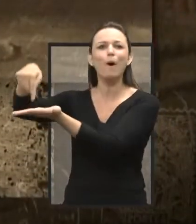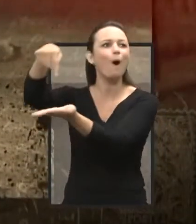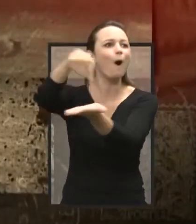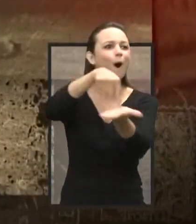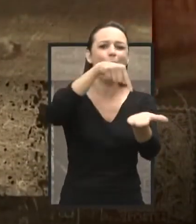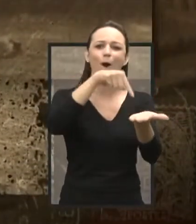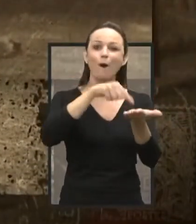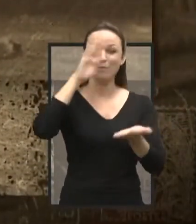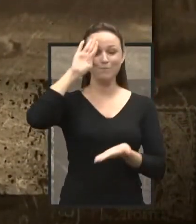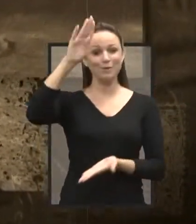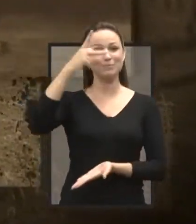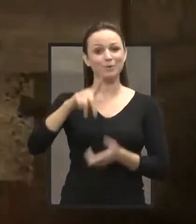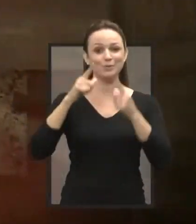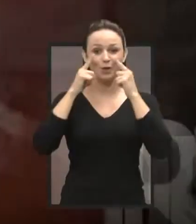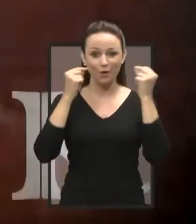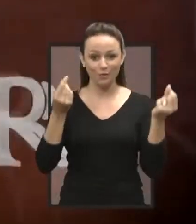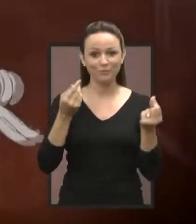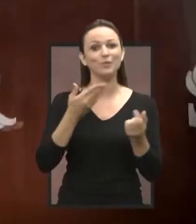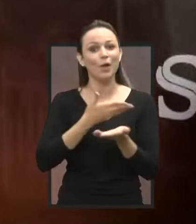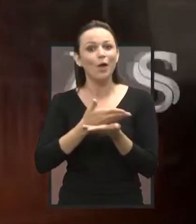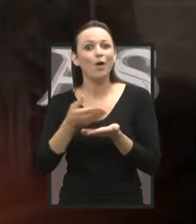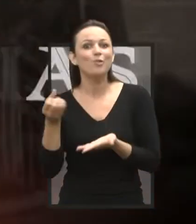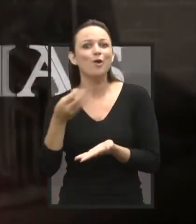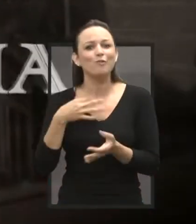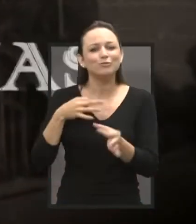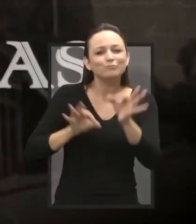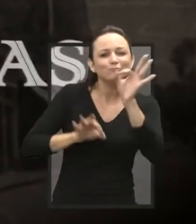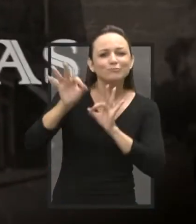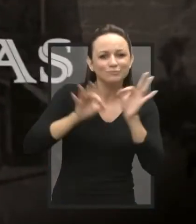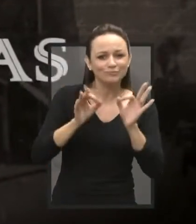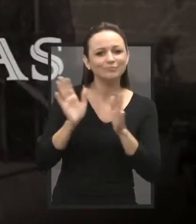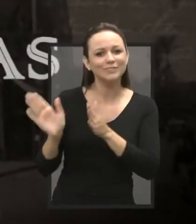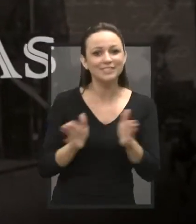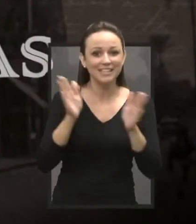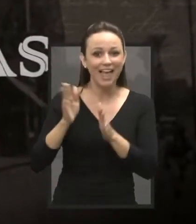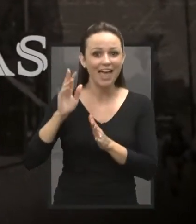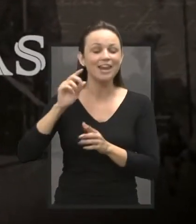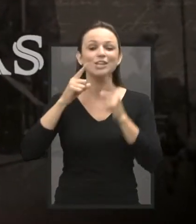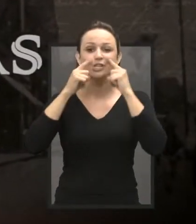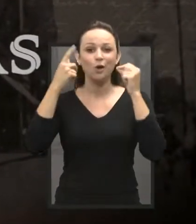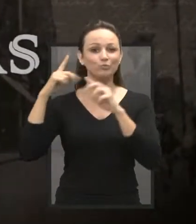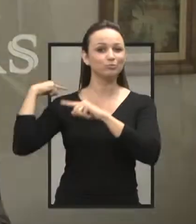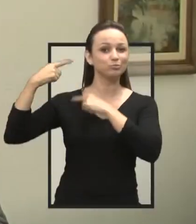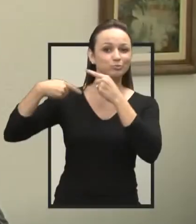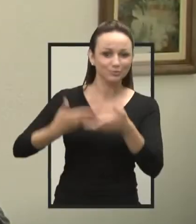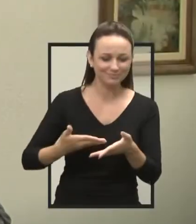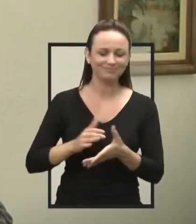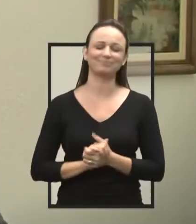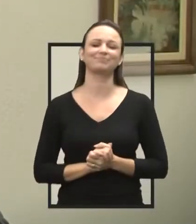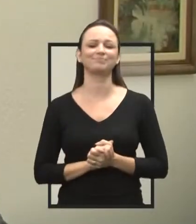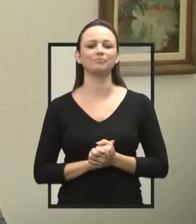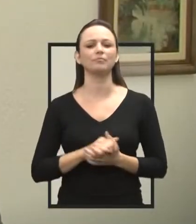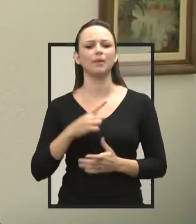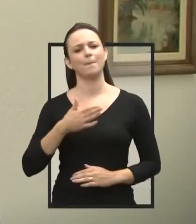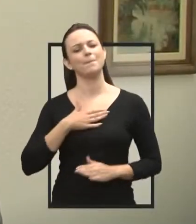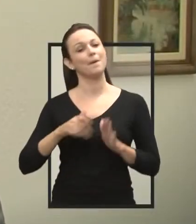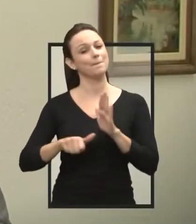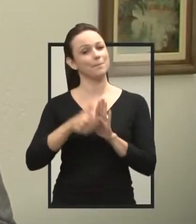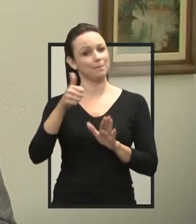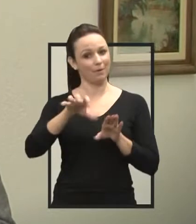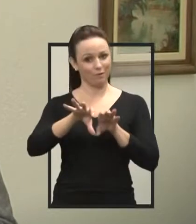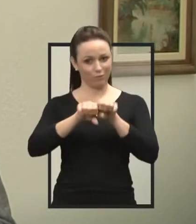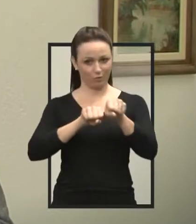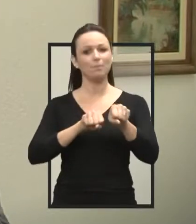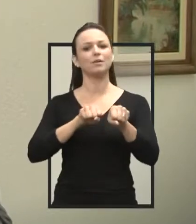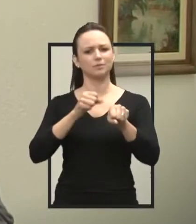Jaú e a nossa mais recente produção, a série Jaú por Suas Ruas. A minha primeira formação